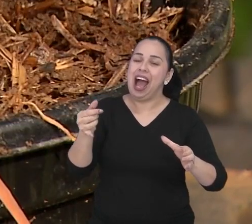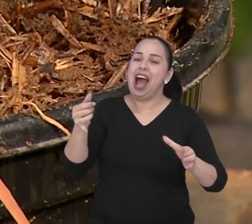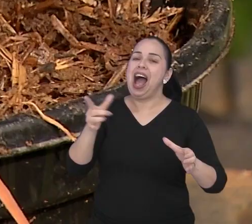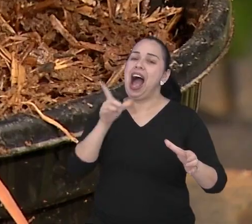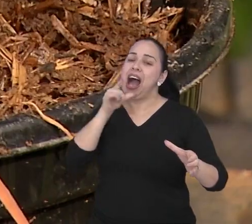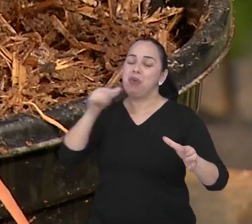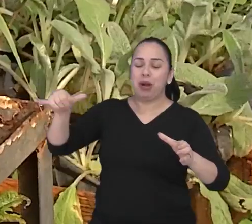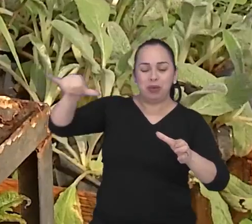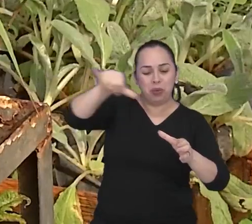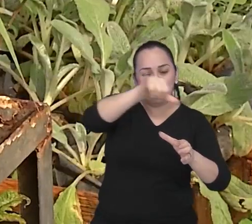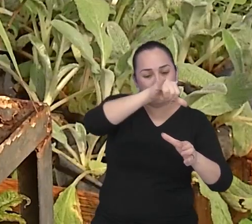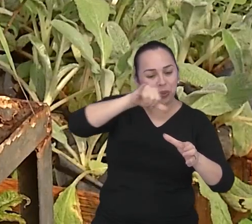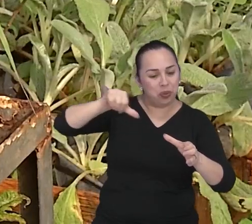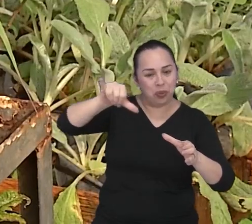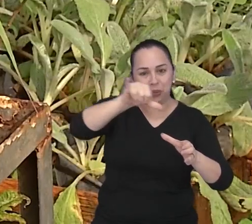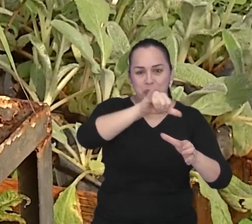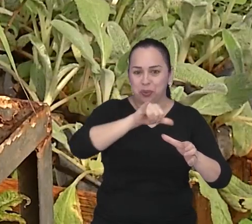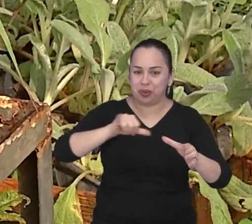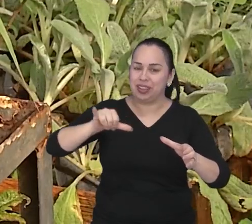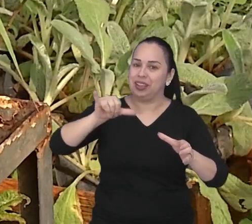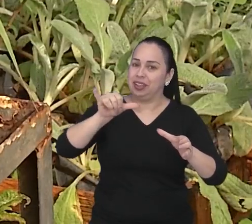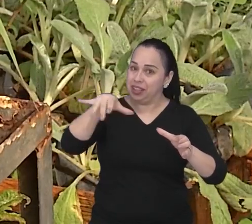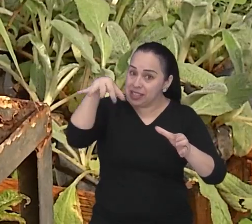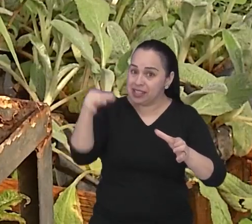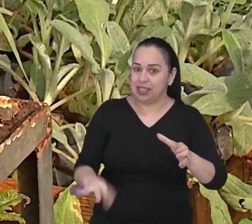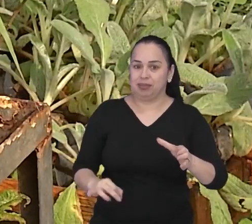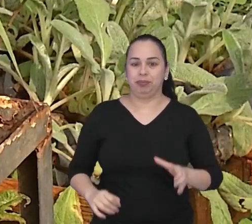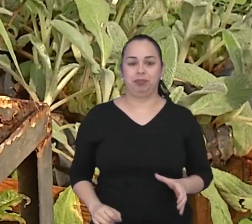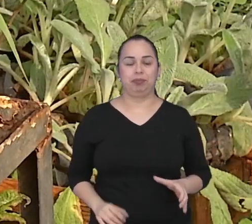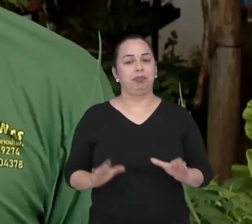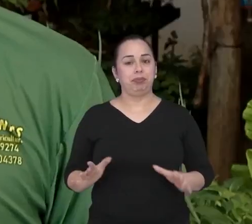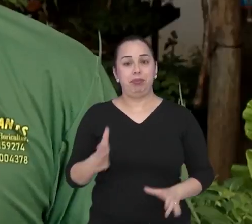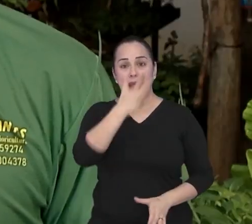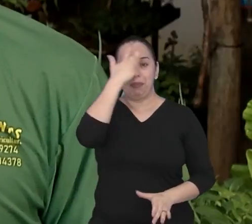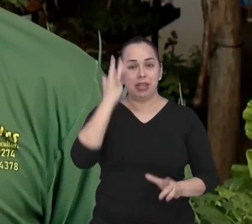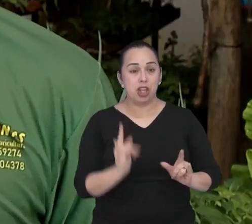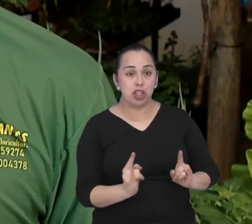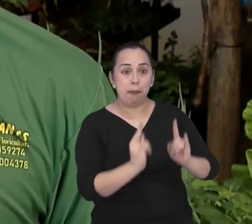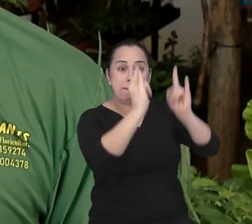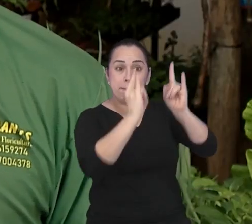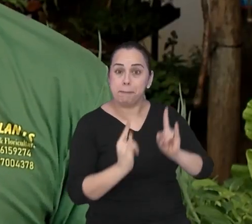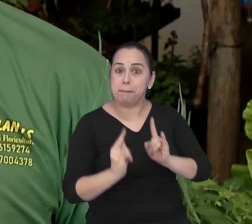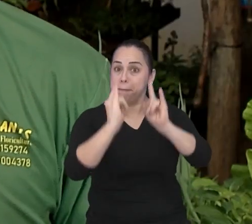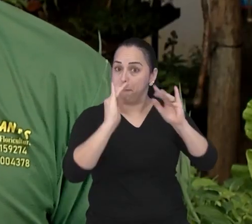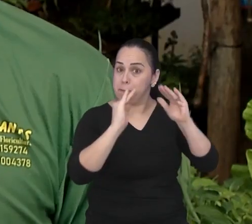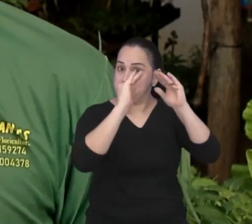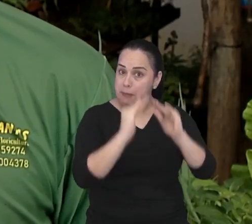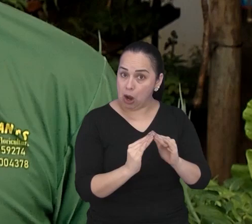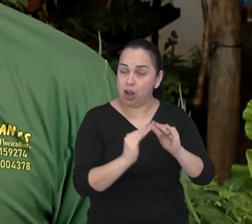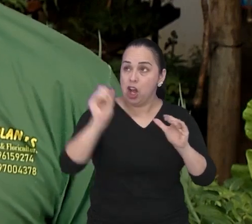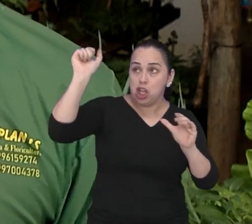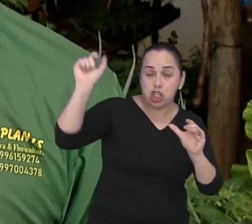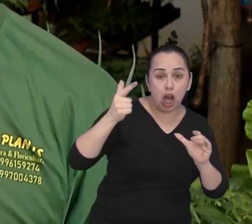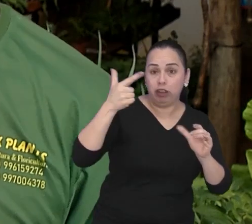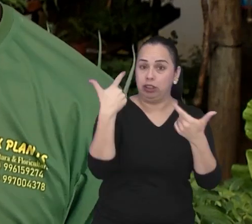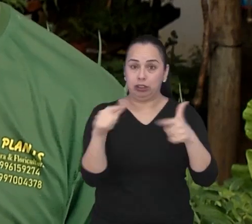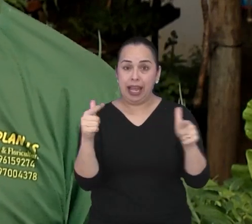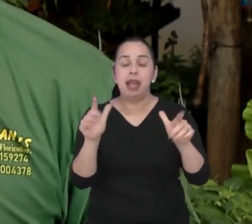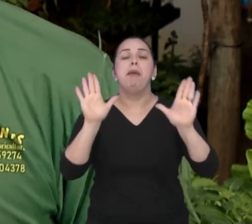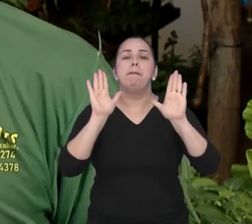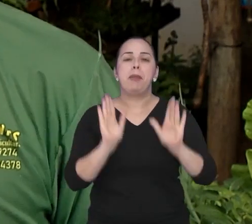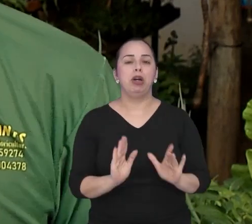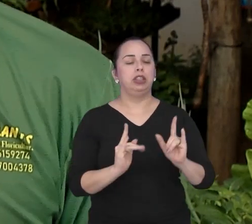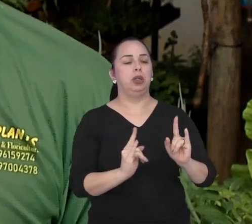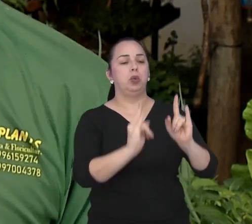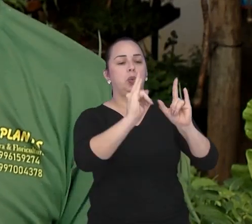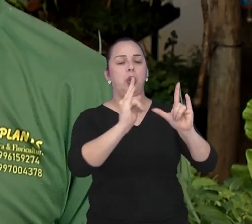depois água. Feito isso, é só regar da forma correta. Põe em apartamento, essas coisas, plantou, não pega muito sol, você rega um dia sim, um